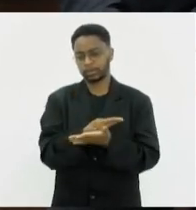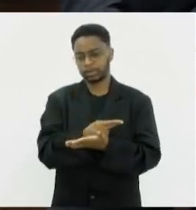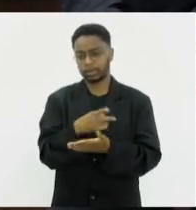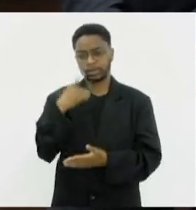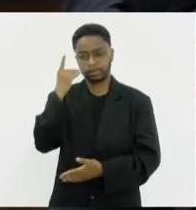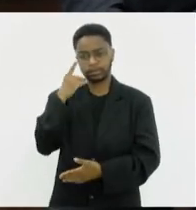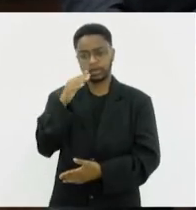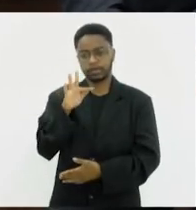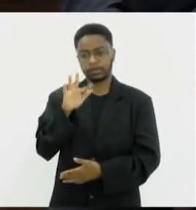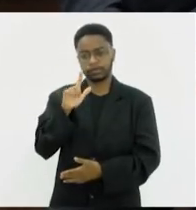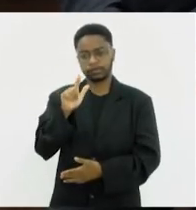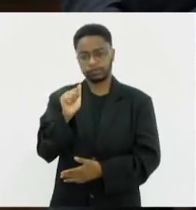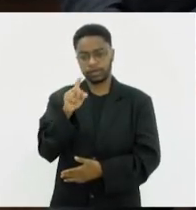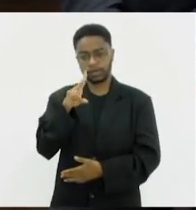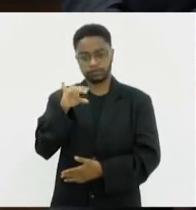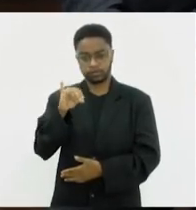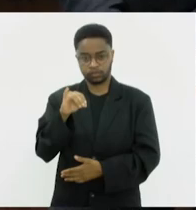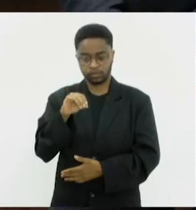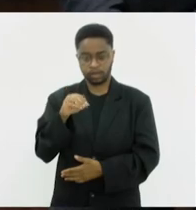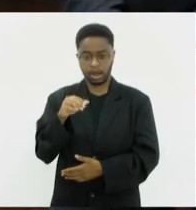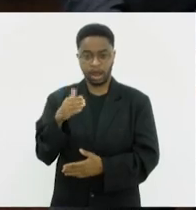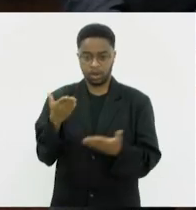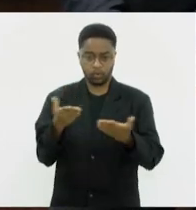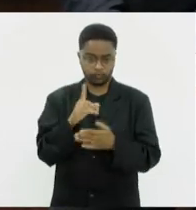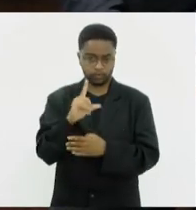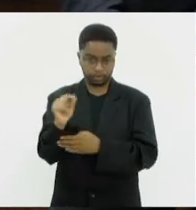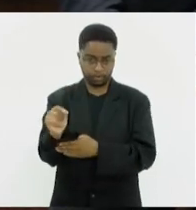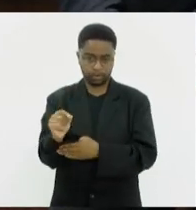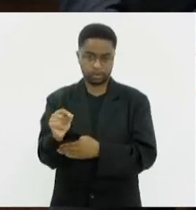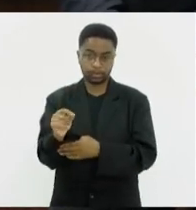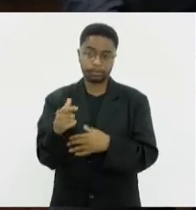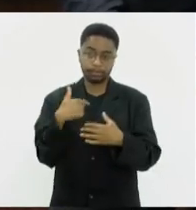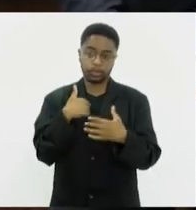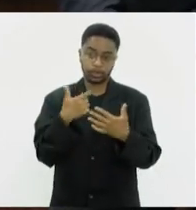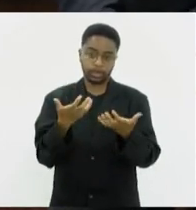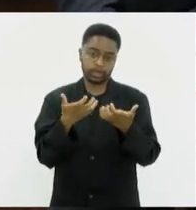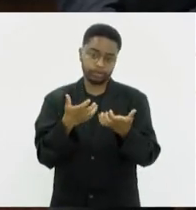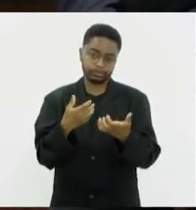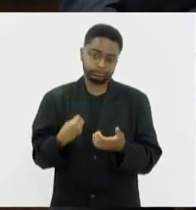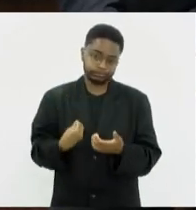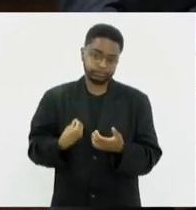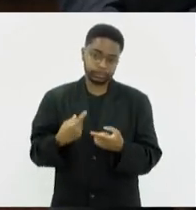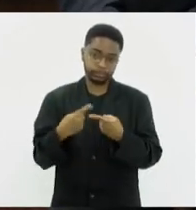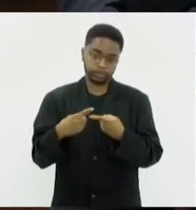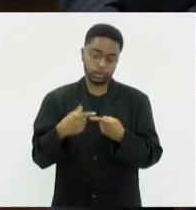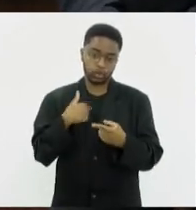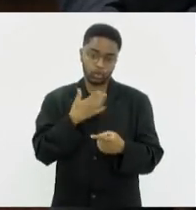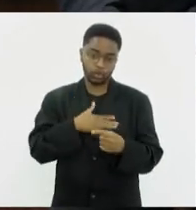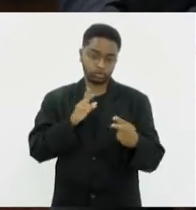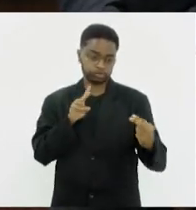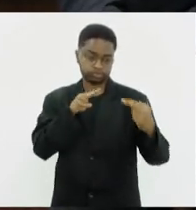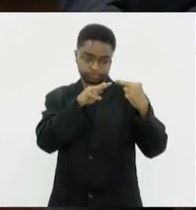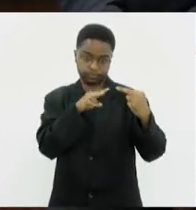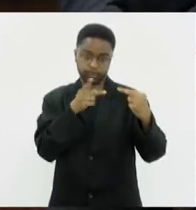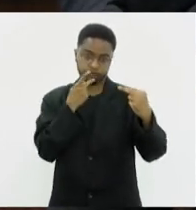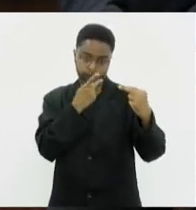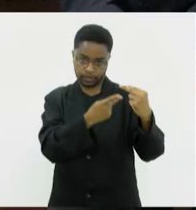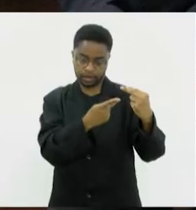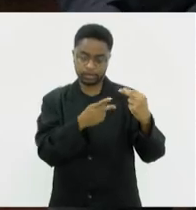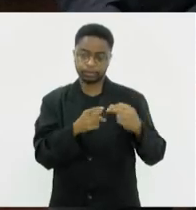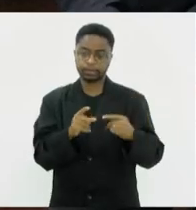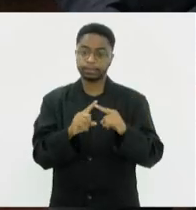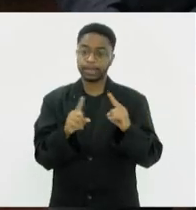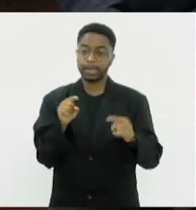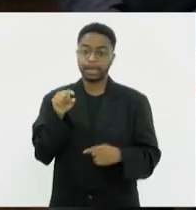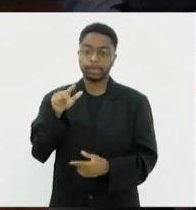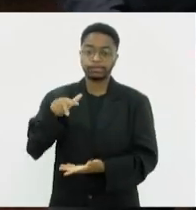deputado Flávio Serafini, que não está aqui, que eu gostaria que estivesse, eu gosto de falar olhando na cara, que eu não tenho medo de homem, né, ele